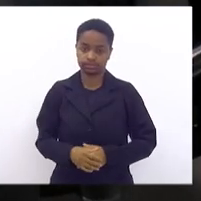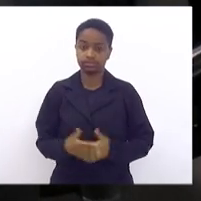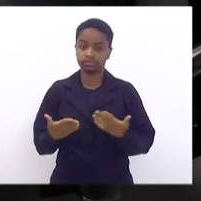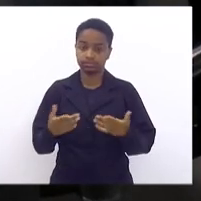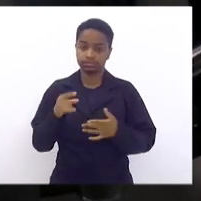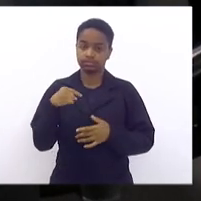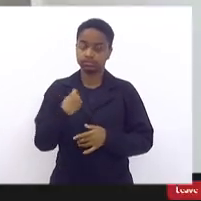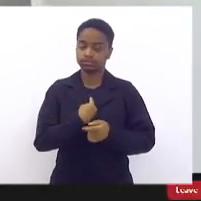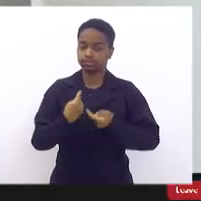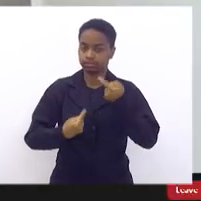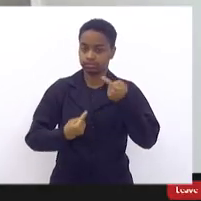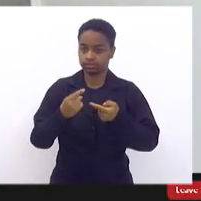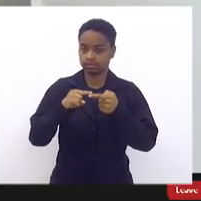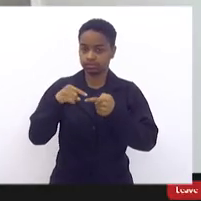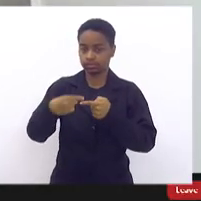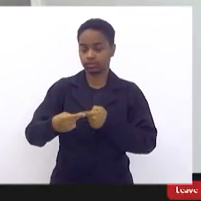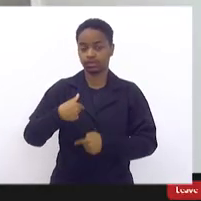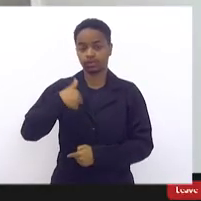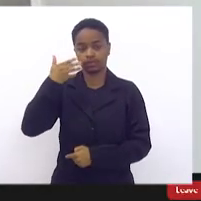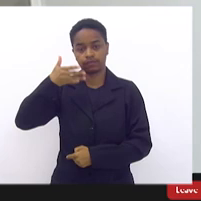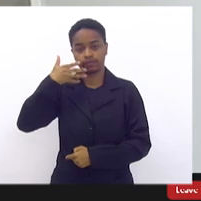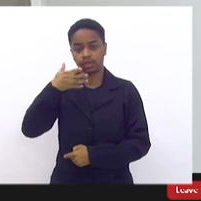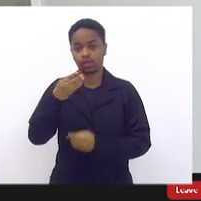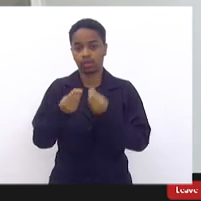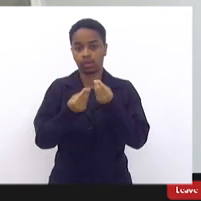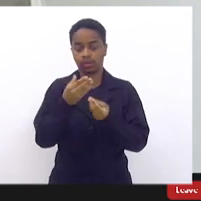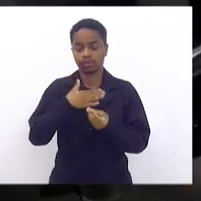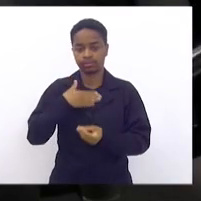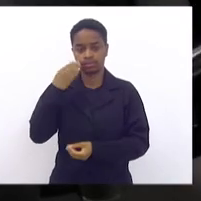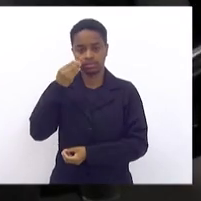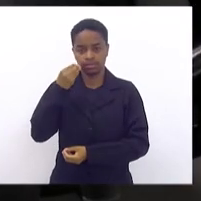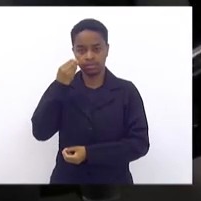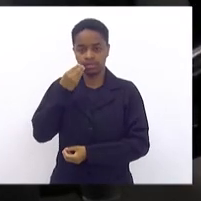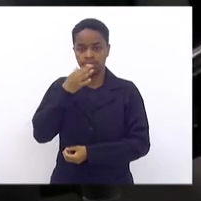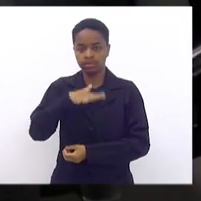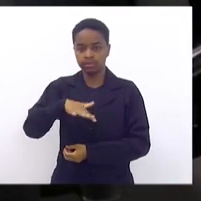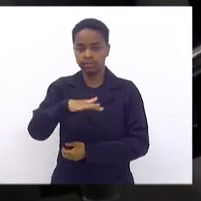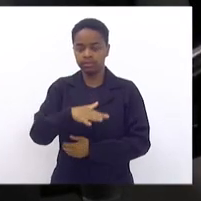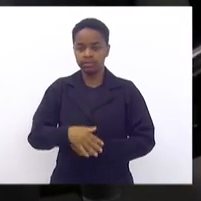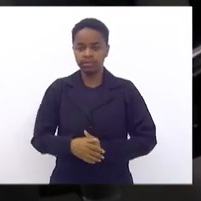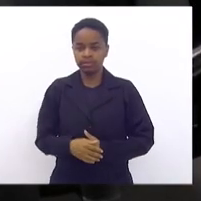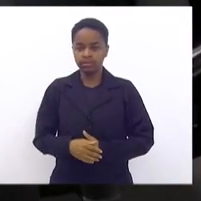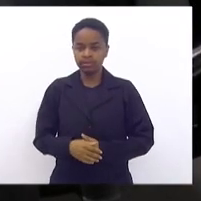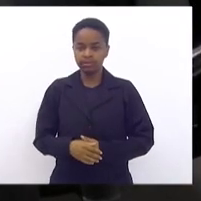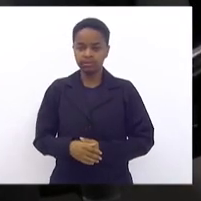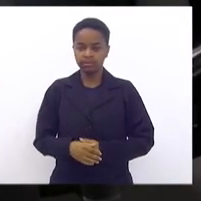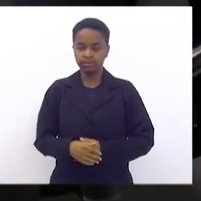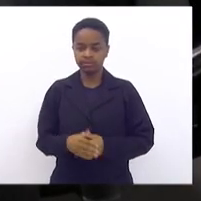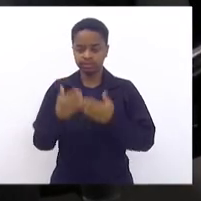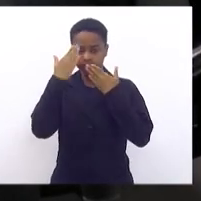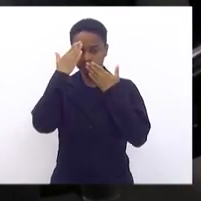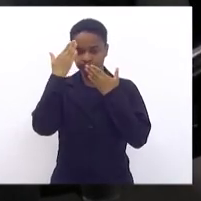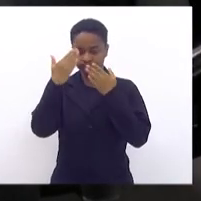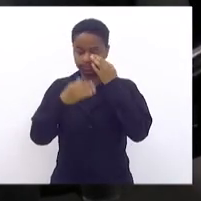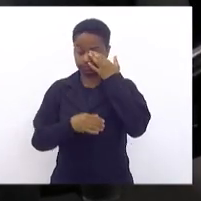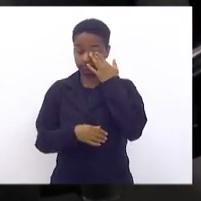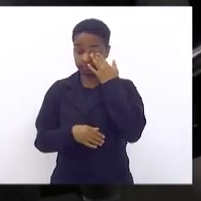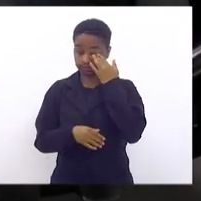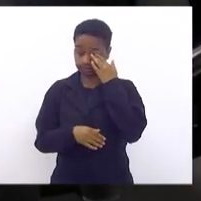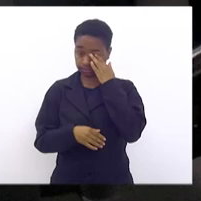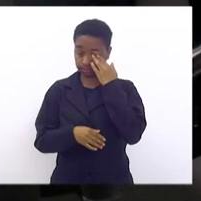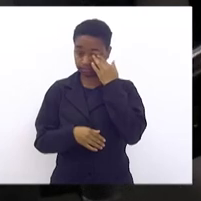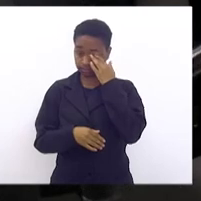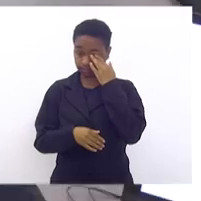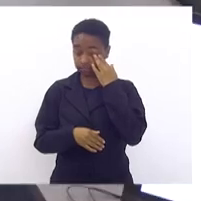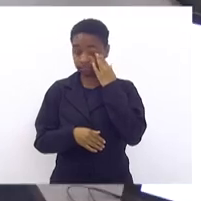debate, depois eu falo um pouquinho aí sobre a minha experiência nessa temática. Obrigada, professora Mariana. Obrigada,